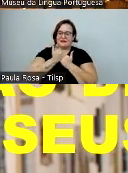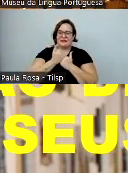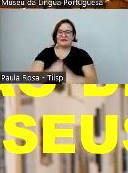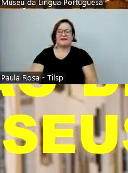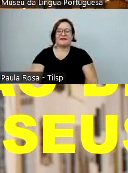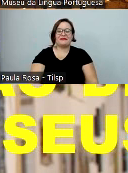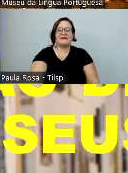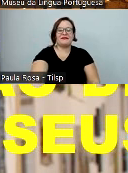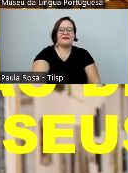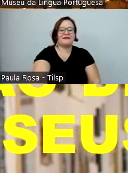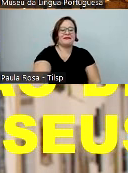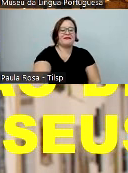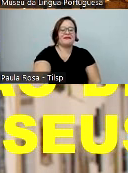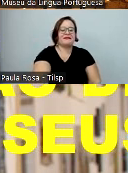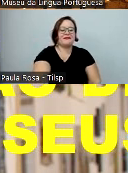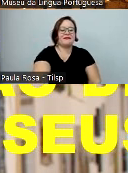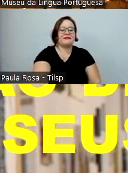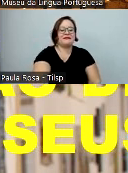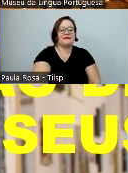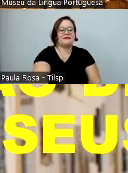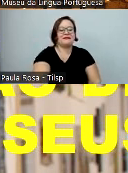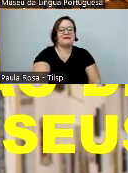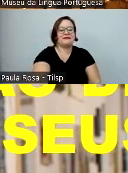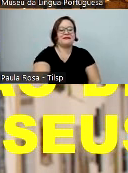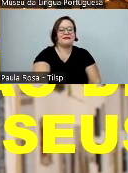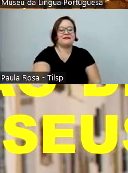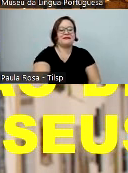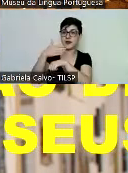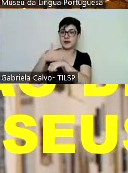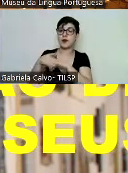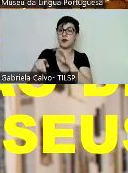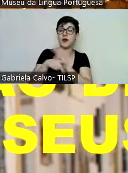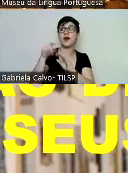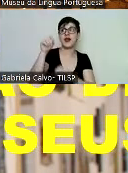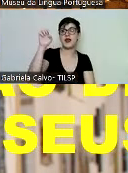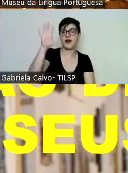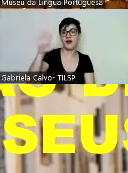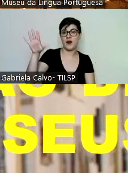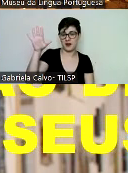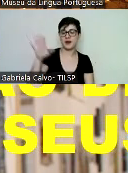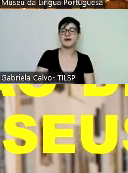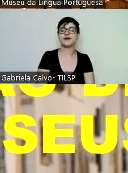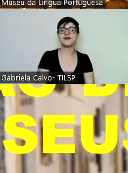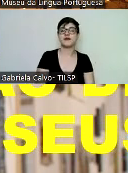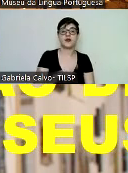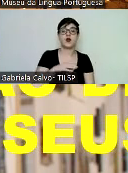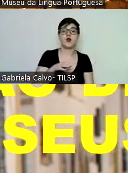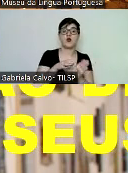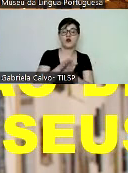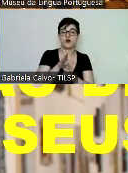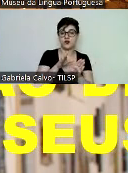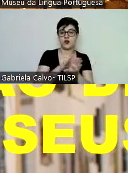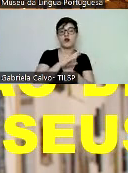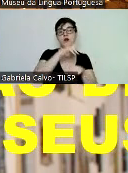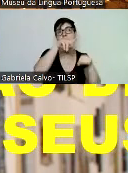os latino-americanos tiveram mais participação no medicamento do que os europeus Lembrando que o conselho internacional de museus é um